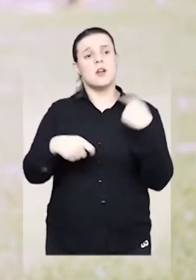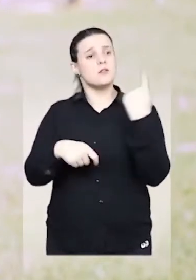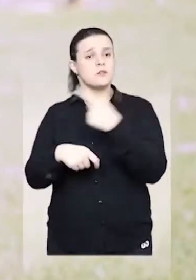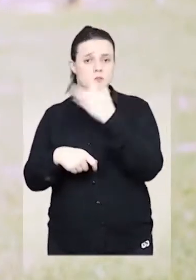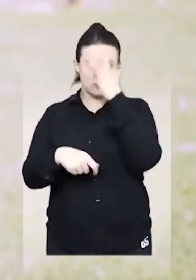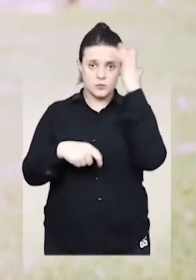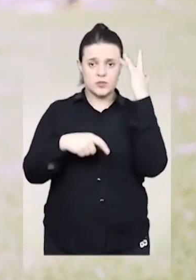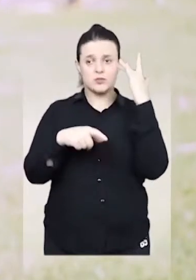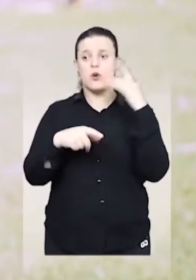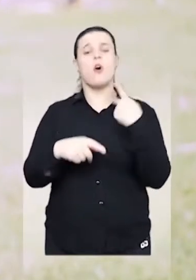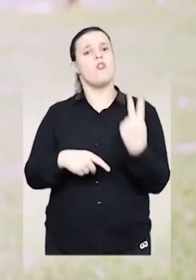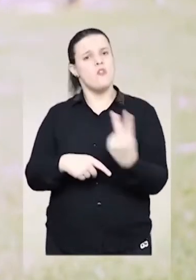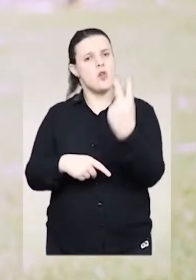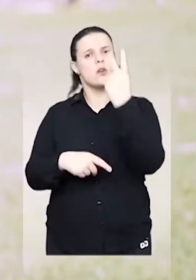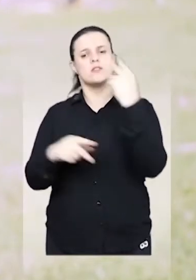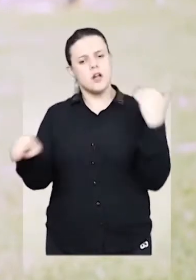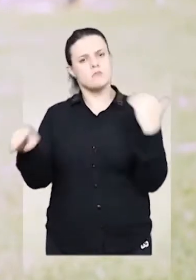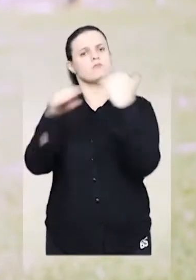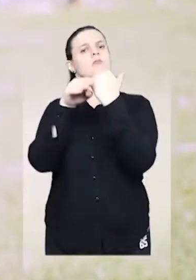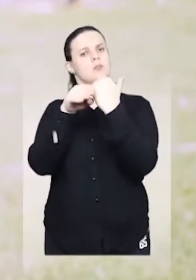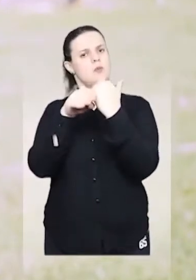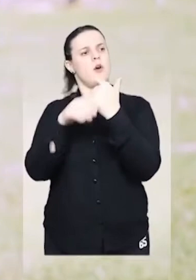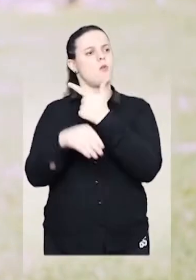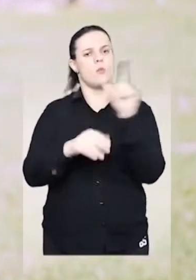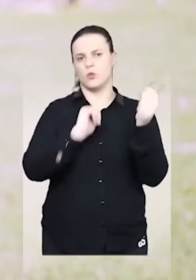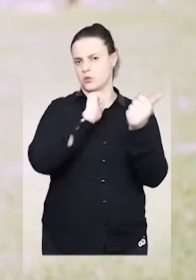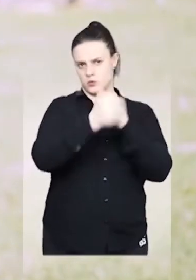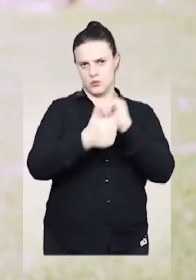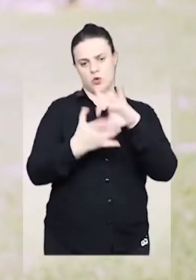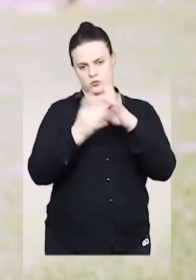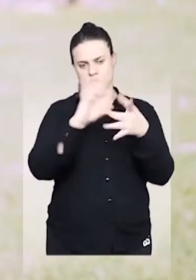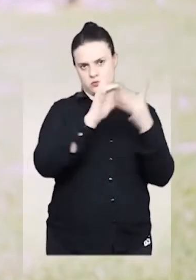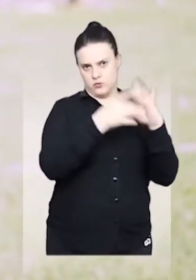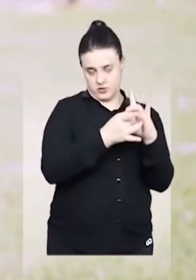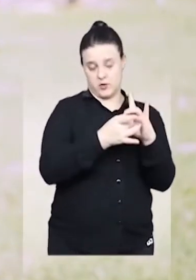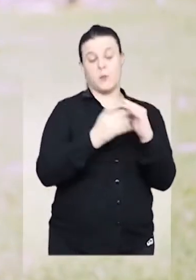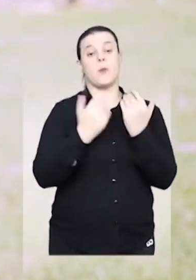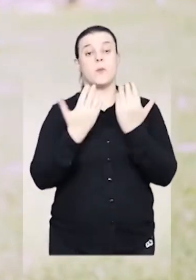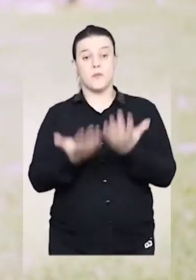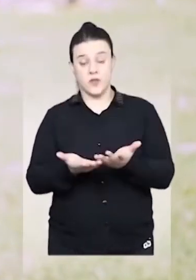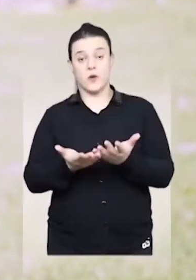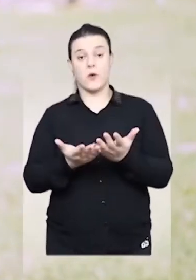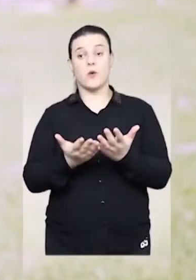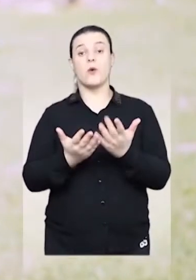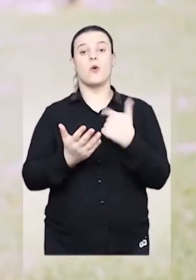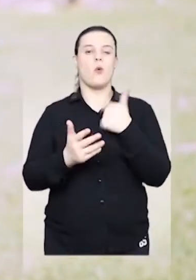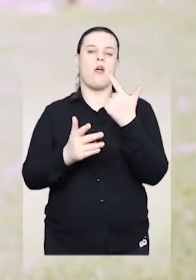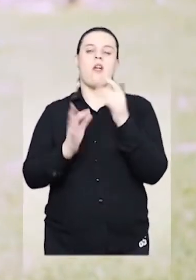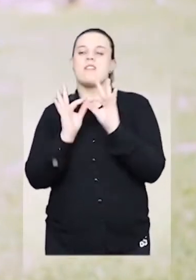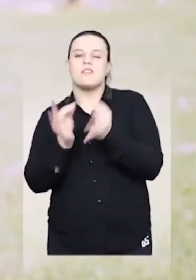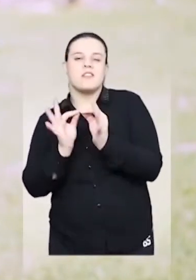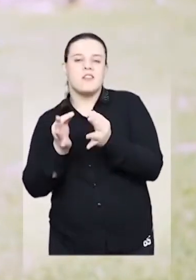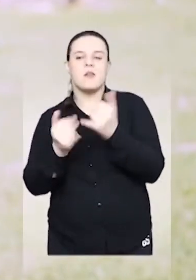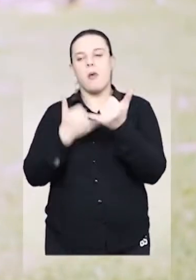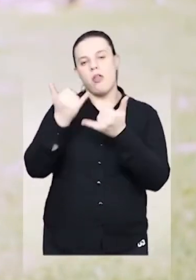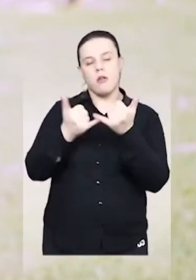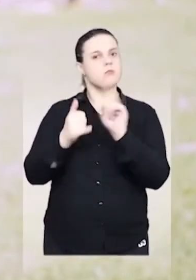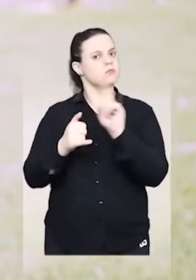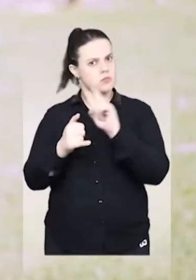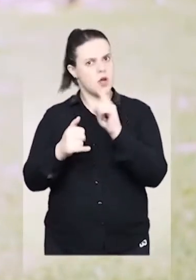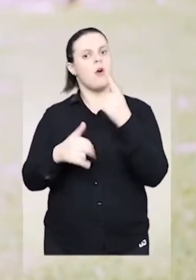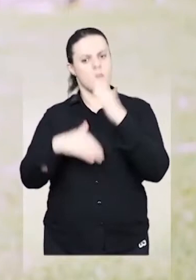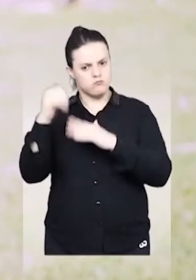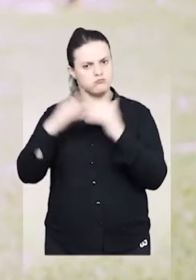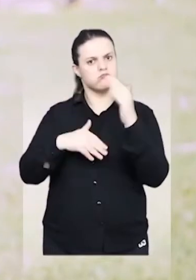tão valorizado quanto um esporte olímpico. Então, não é café com leite, é esporte de